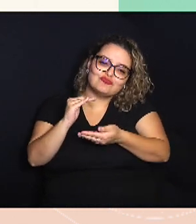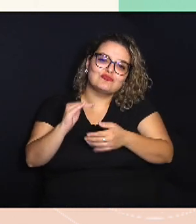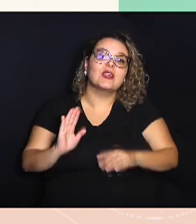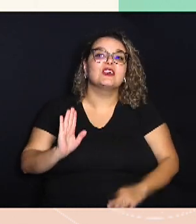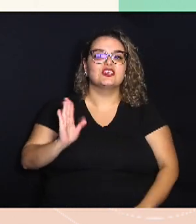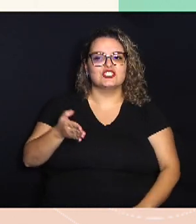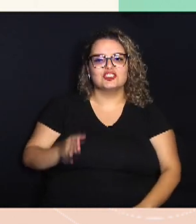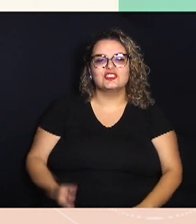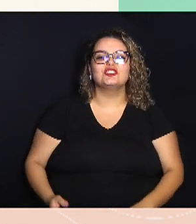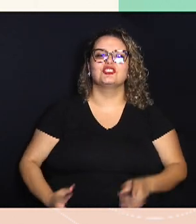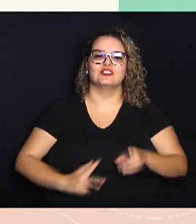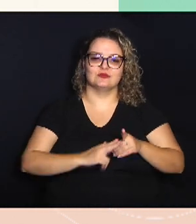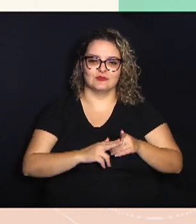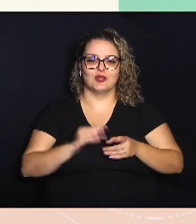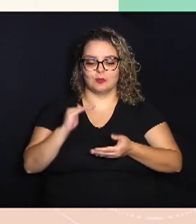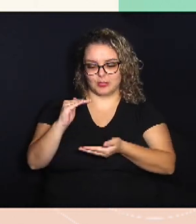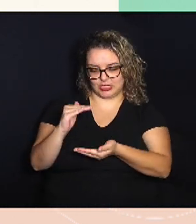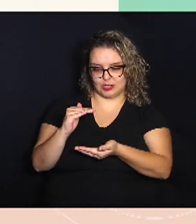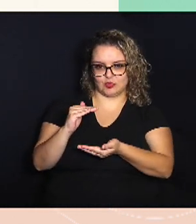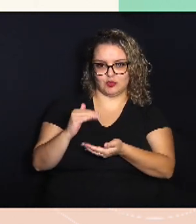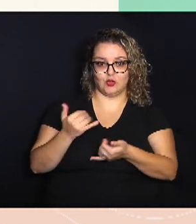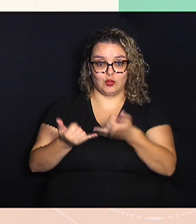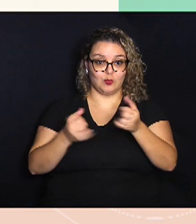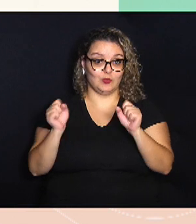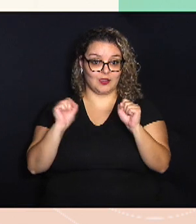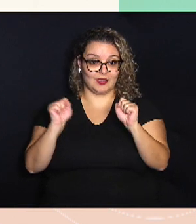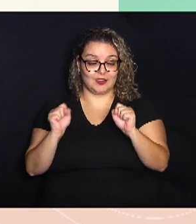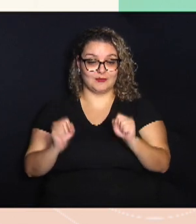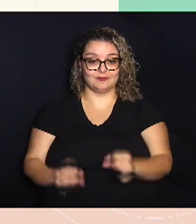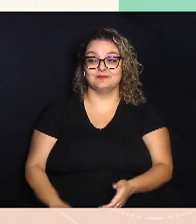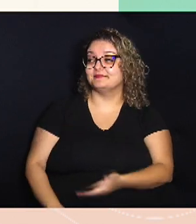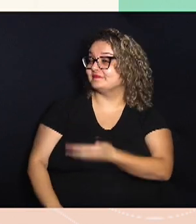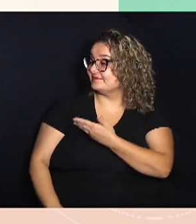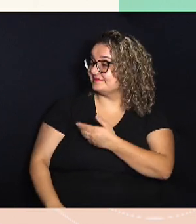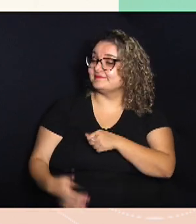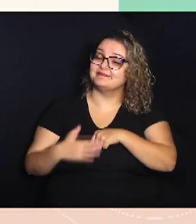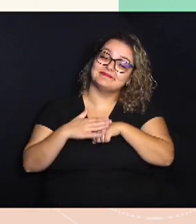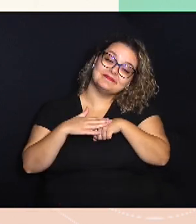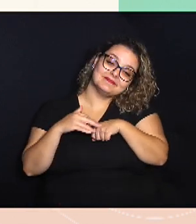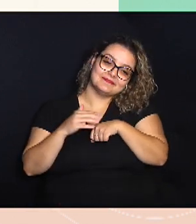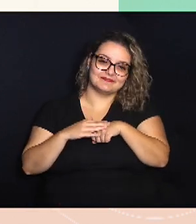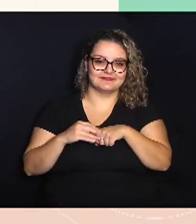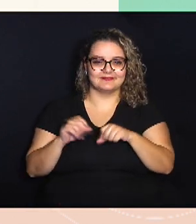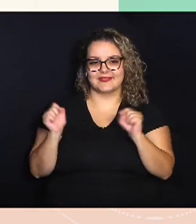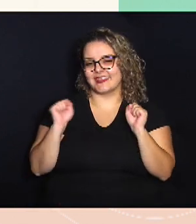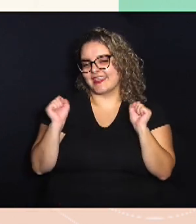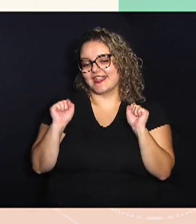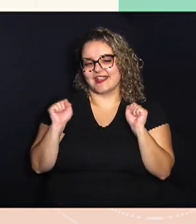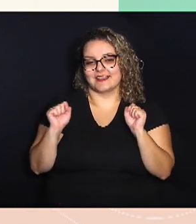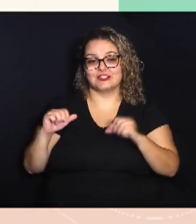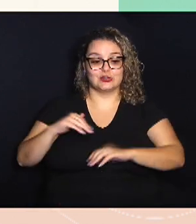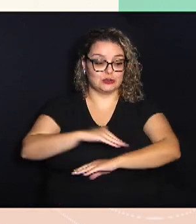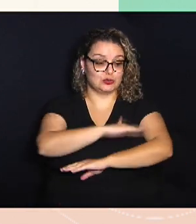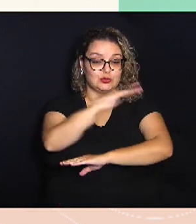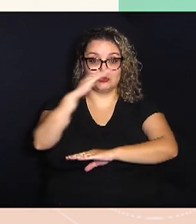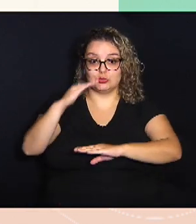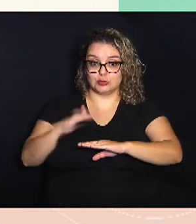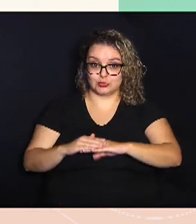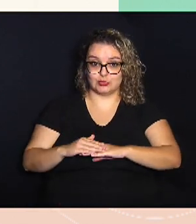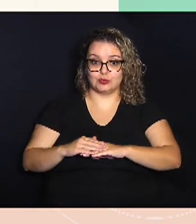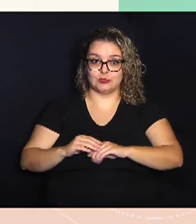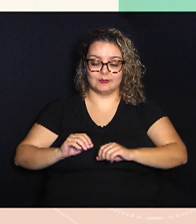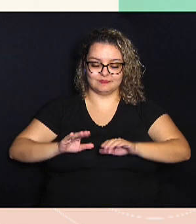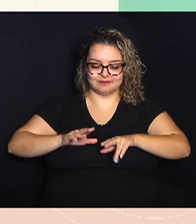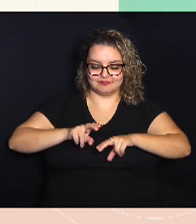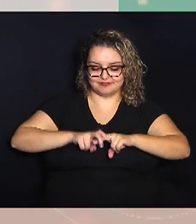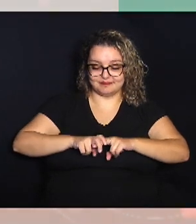porte pequeno e brincalhão. Fernandinho é muito carinhoso e ama passar seu tempo dentro de um colo e